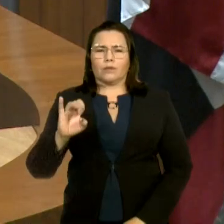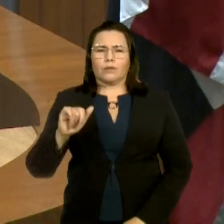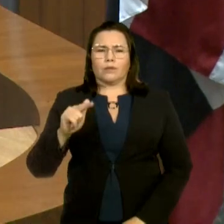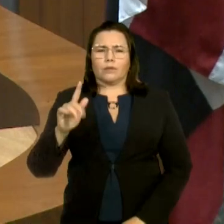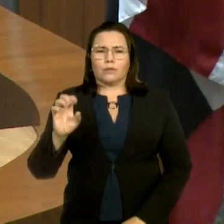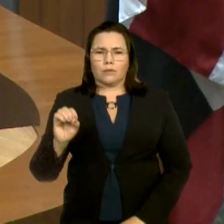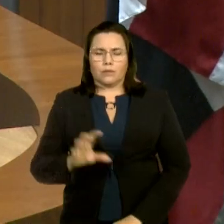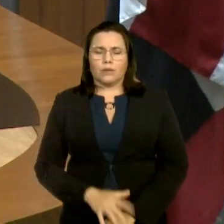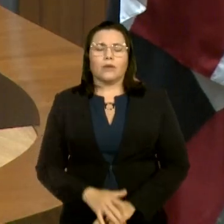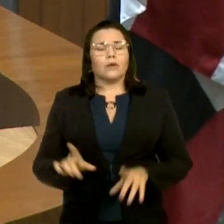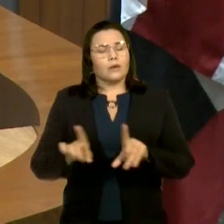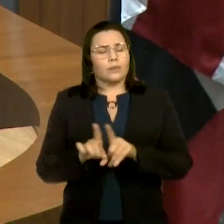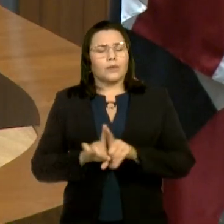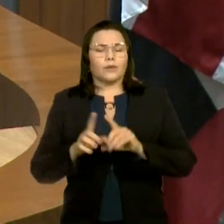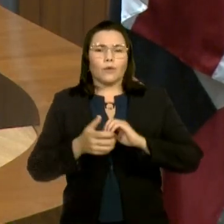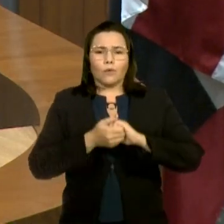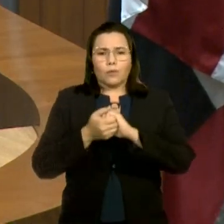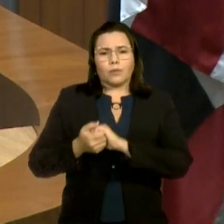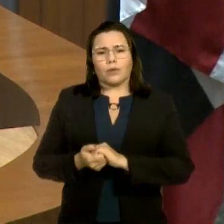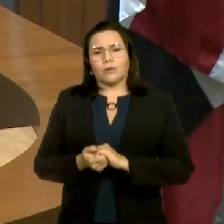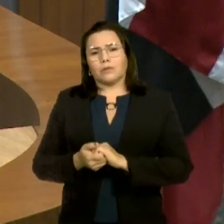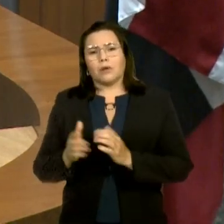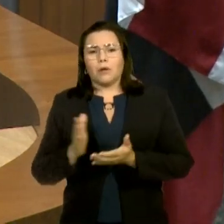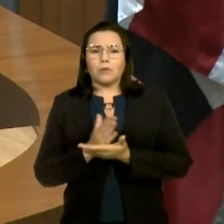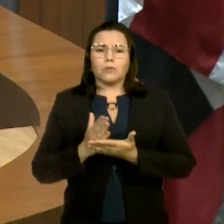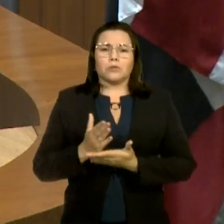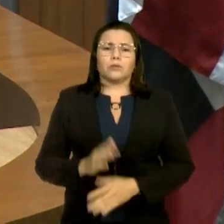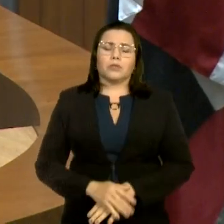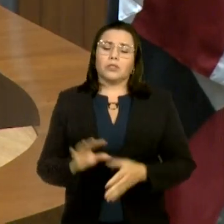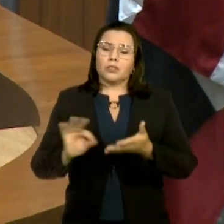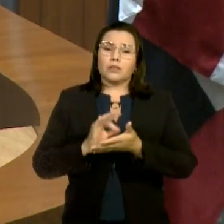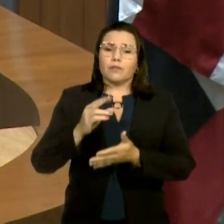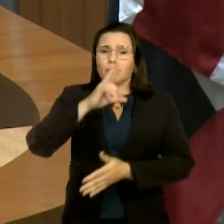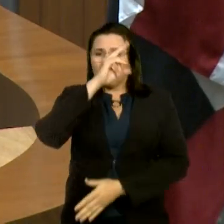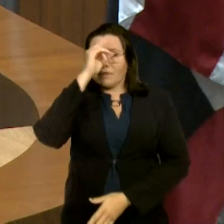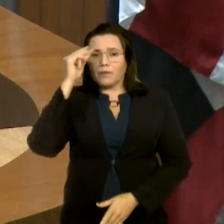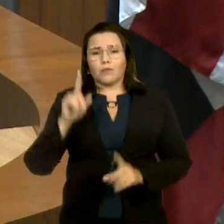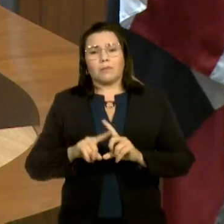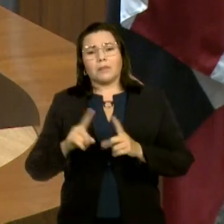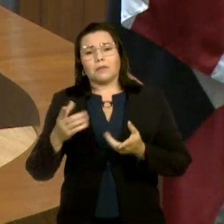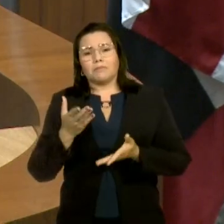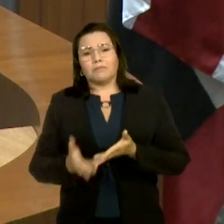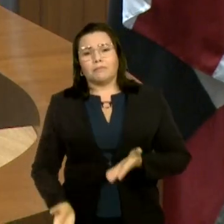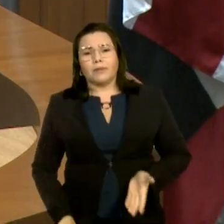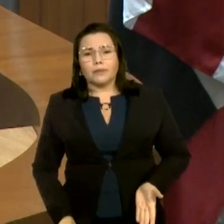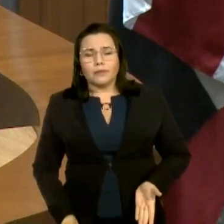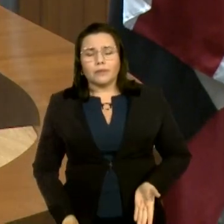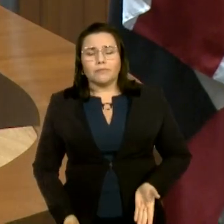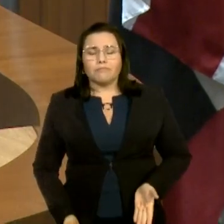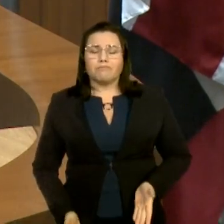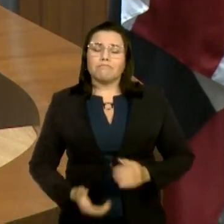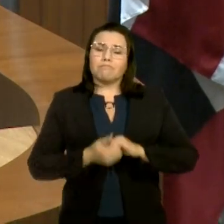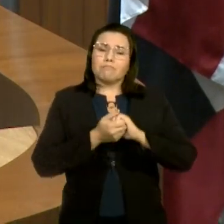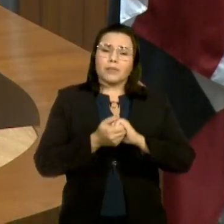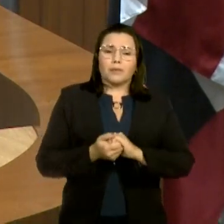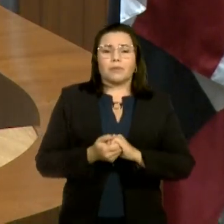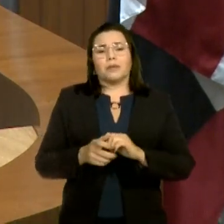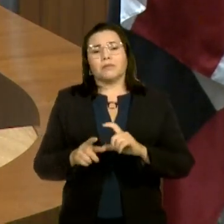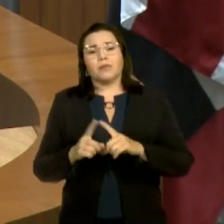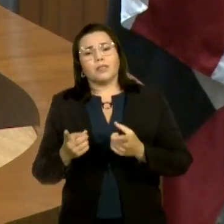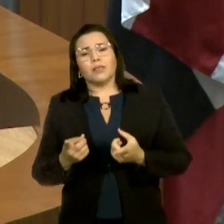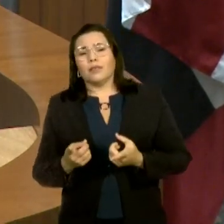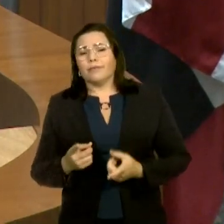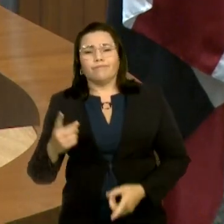que participaram e não obtiveram êxito o o jogo democrático é assim às vezes se ganha e às